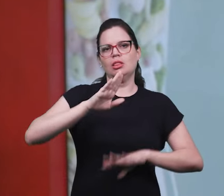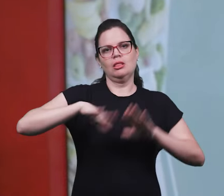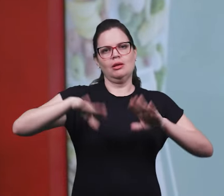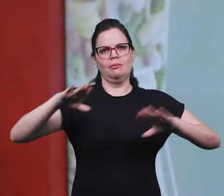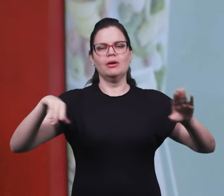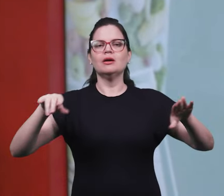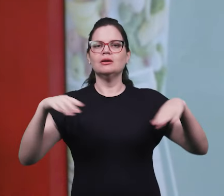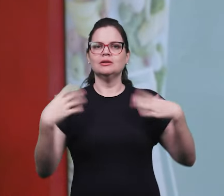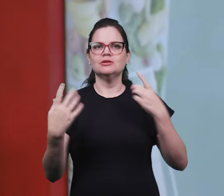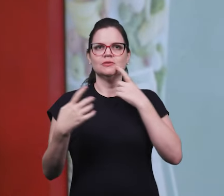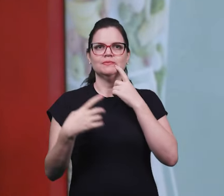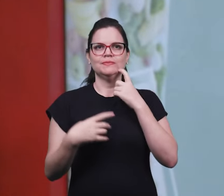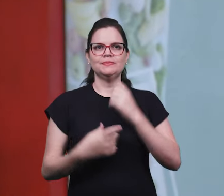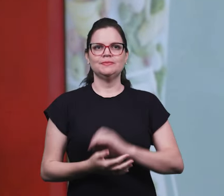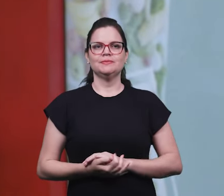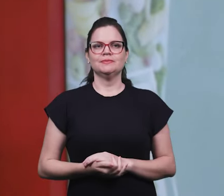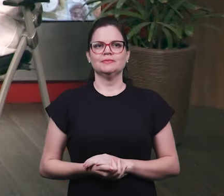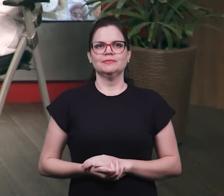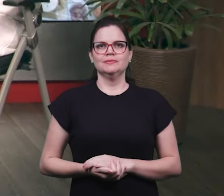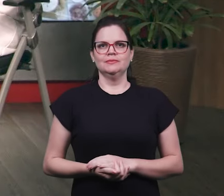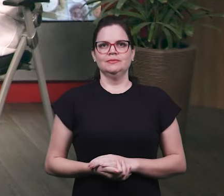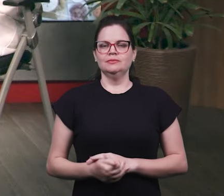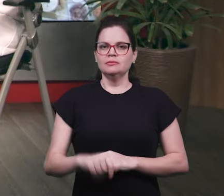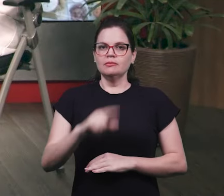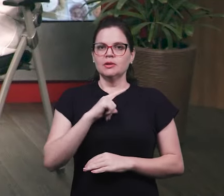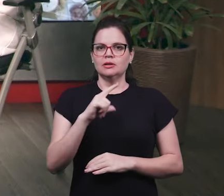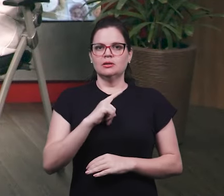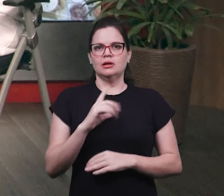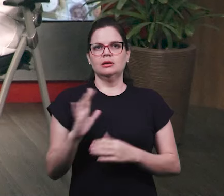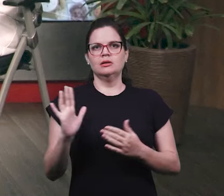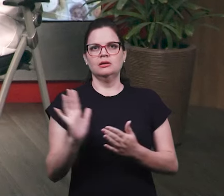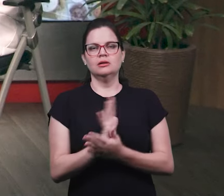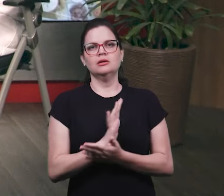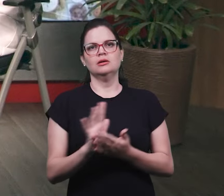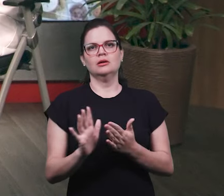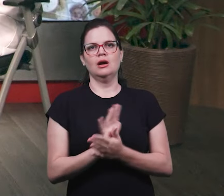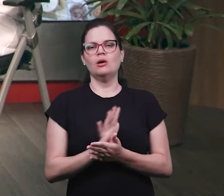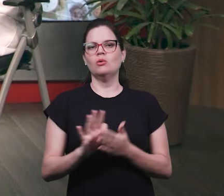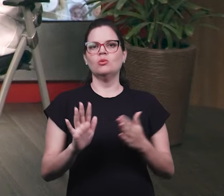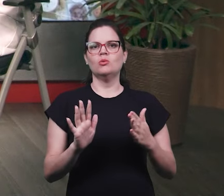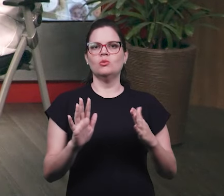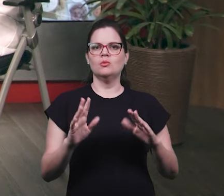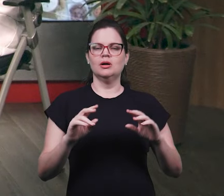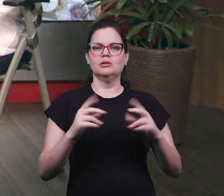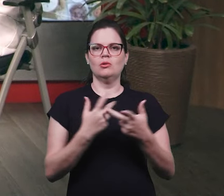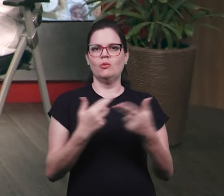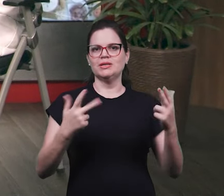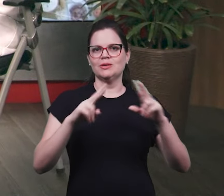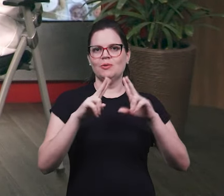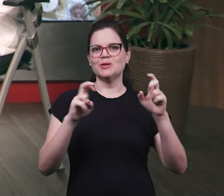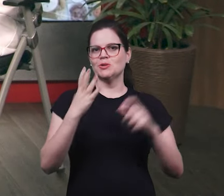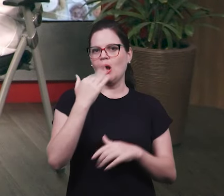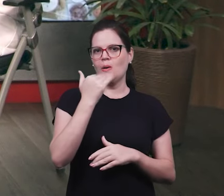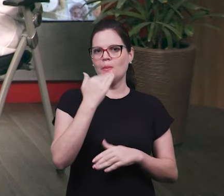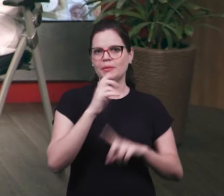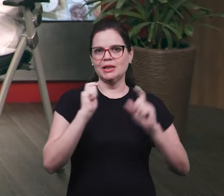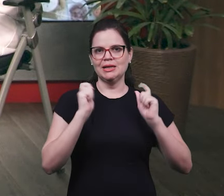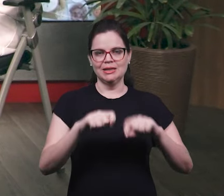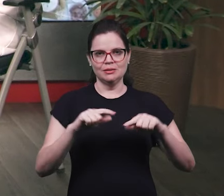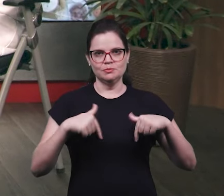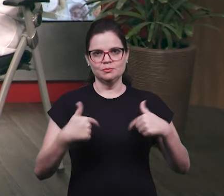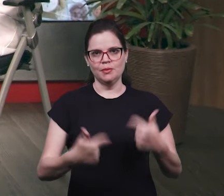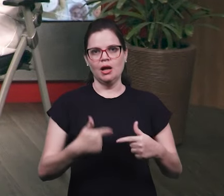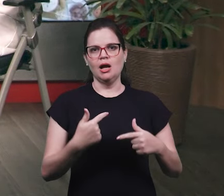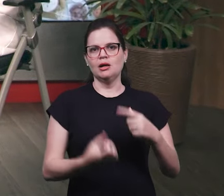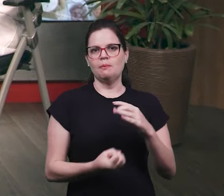Passos né do tratamento e tem algum Impacto aí em relação à alimentação e o surgimento